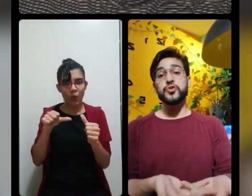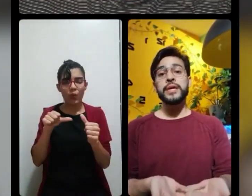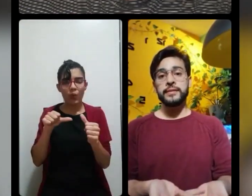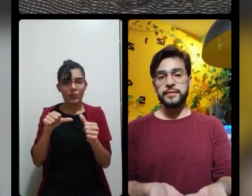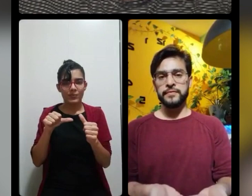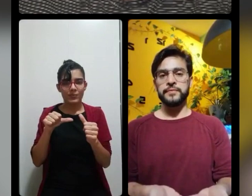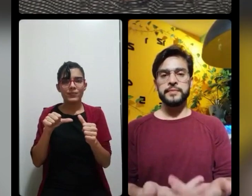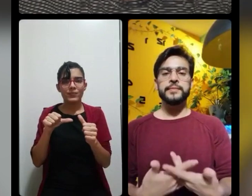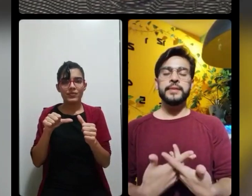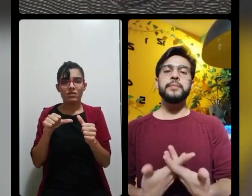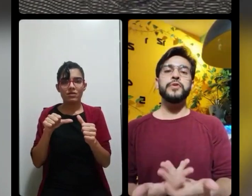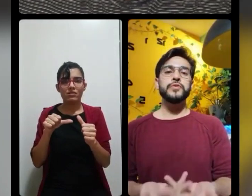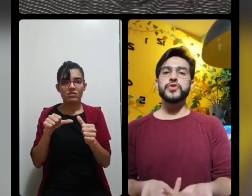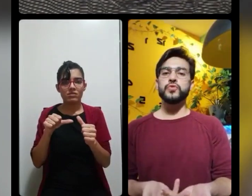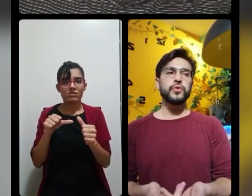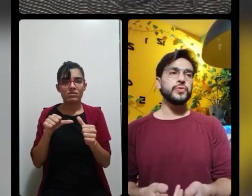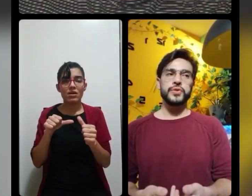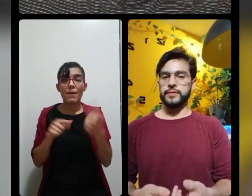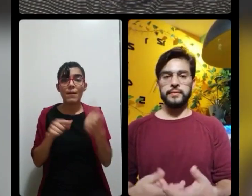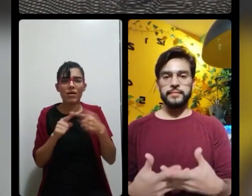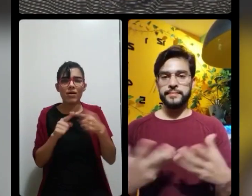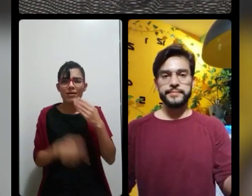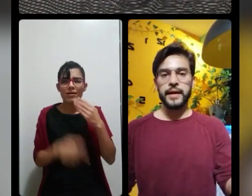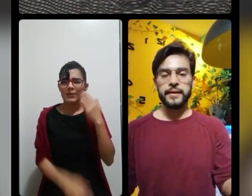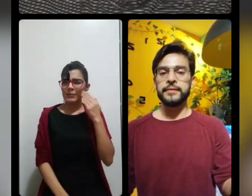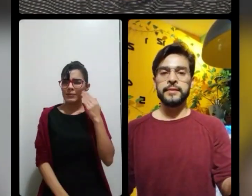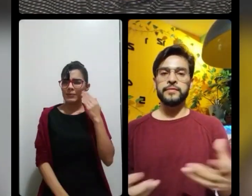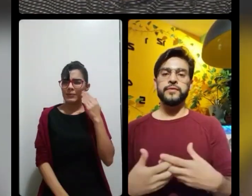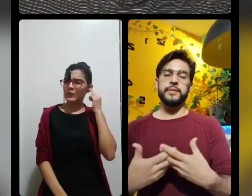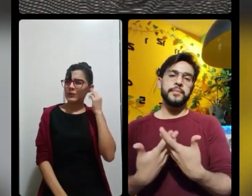termo pejorativo. Né? Muitos surdos,